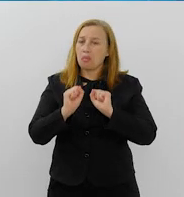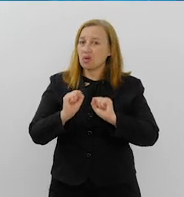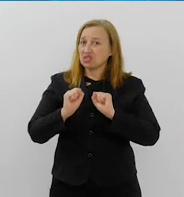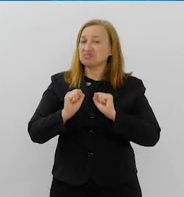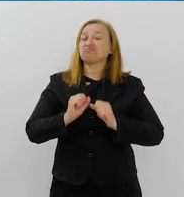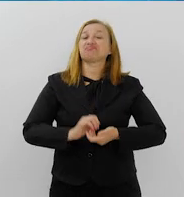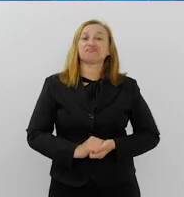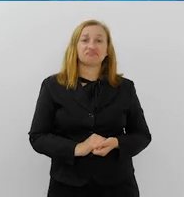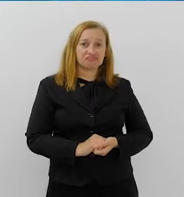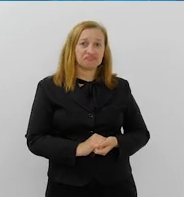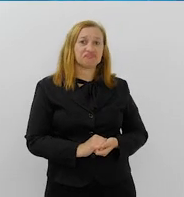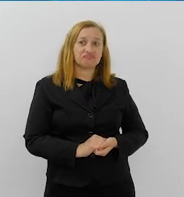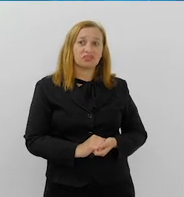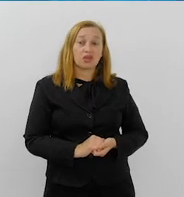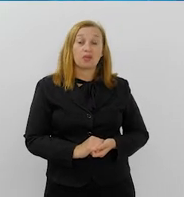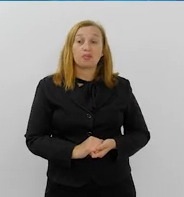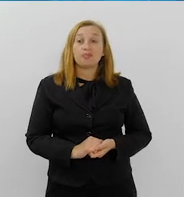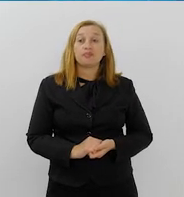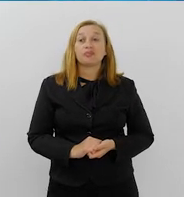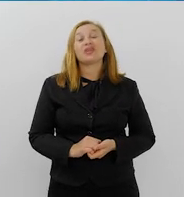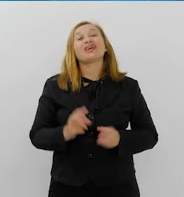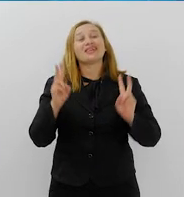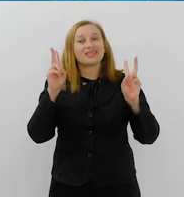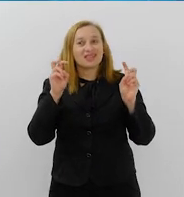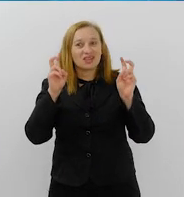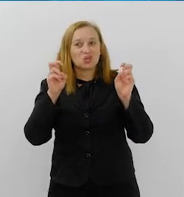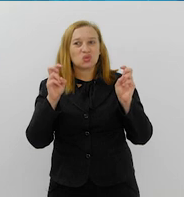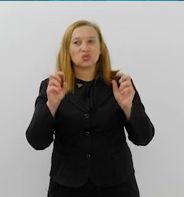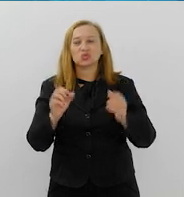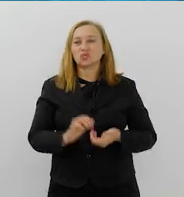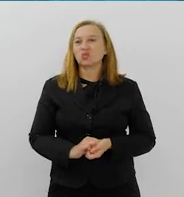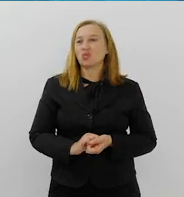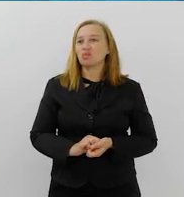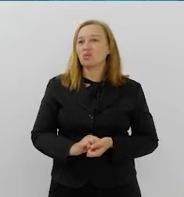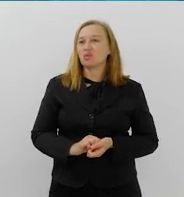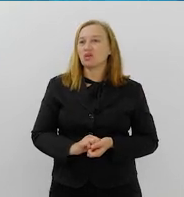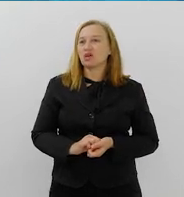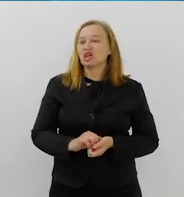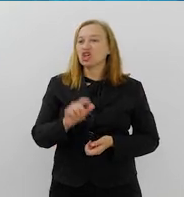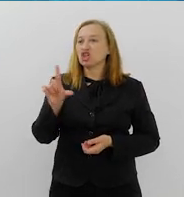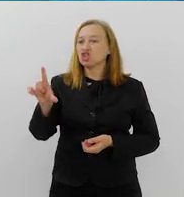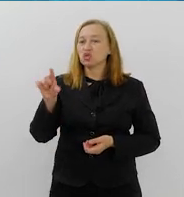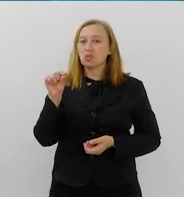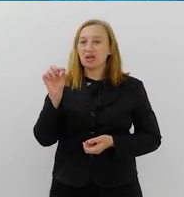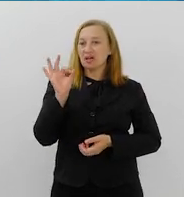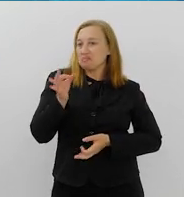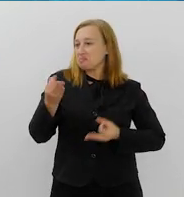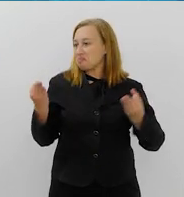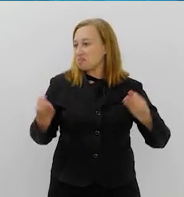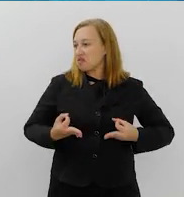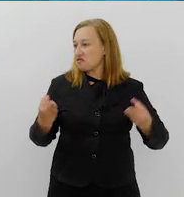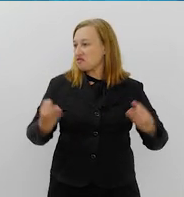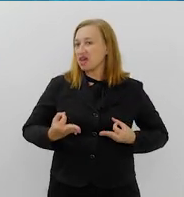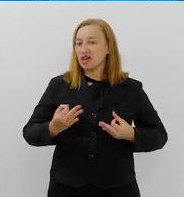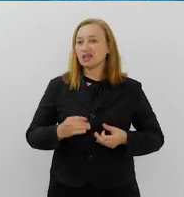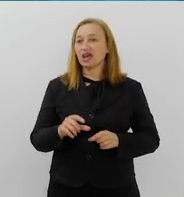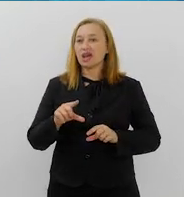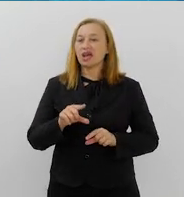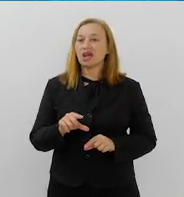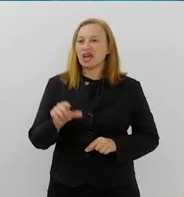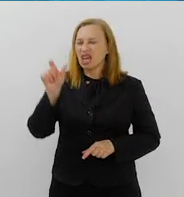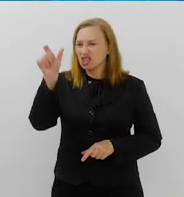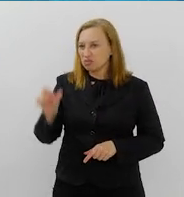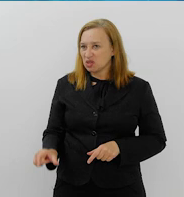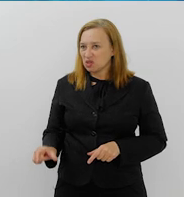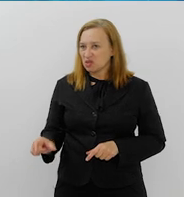sim, né? Que novamente aquela questão do recorte ideal, né? As pessoas vão colocar,